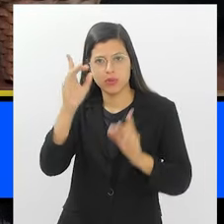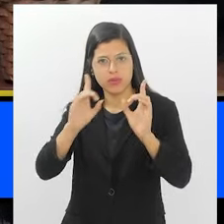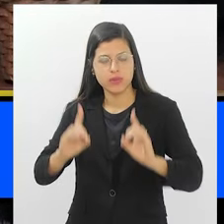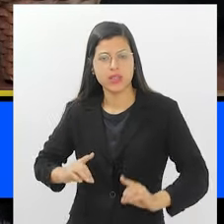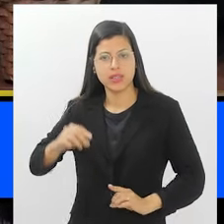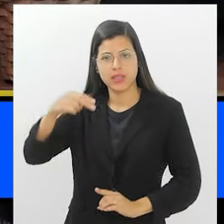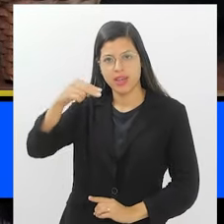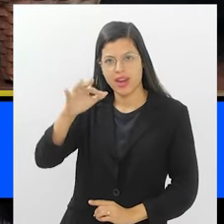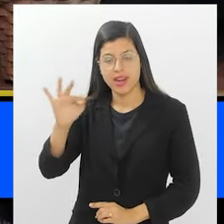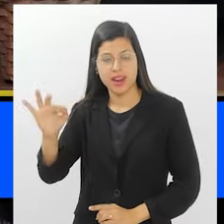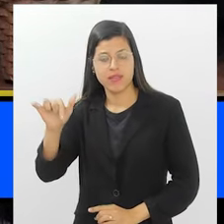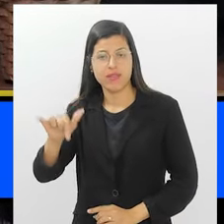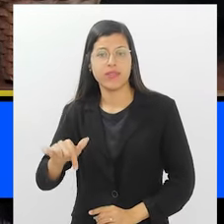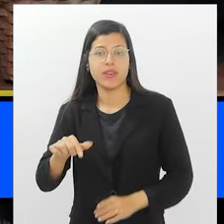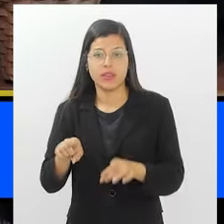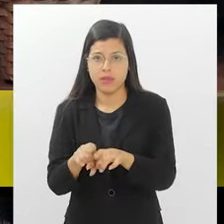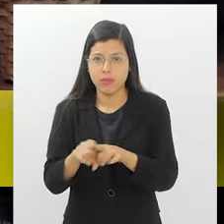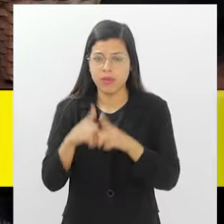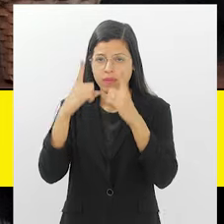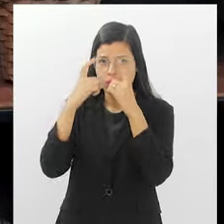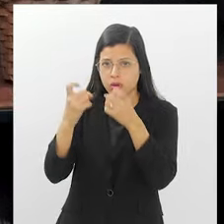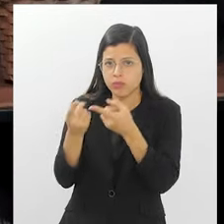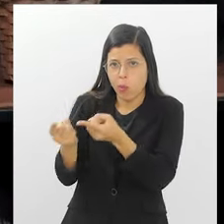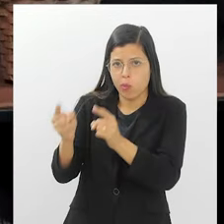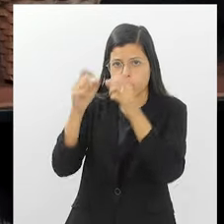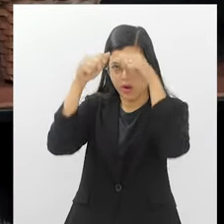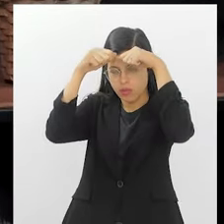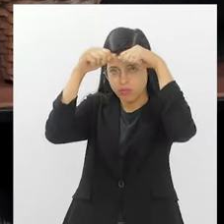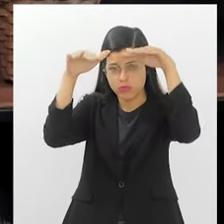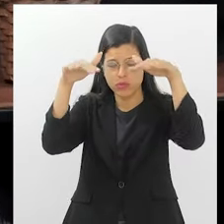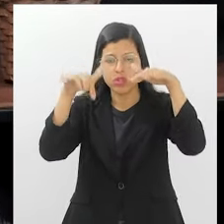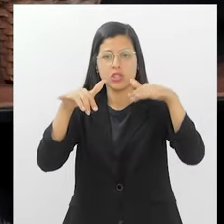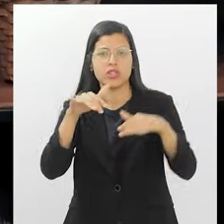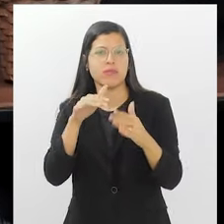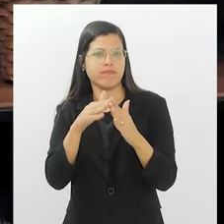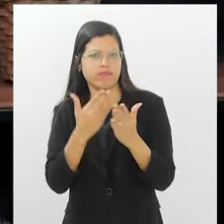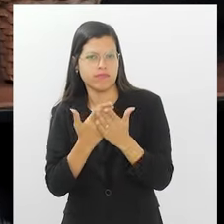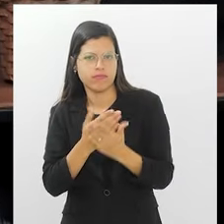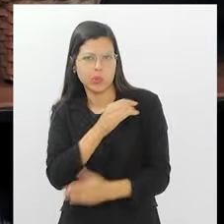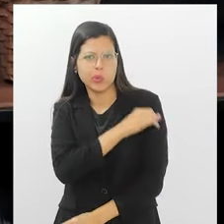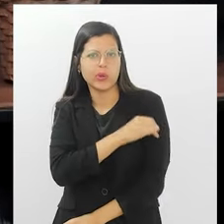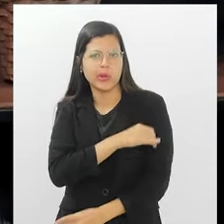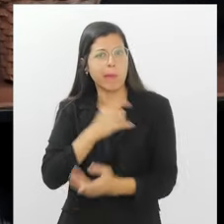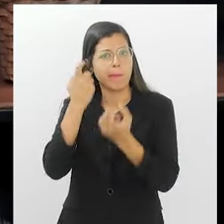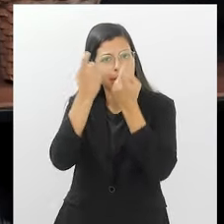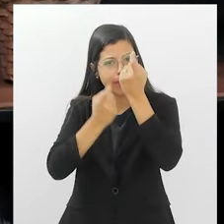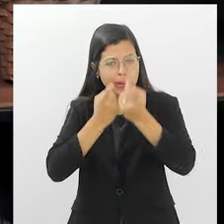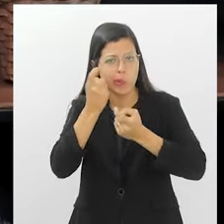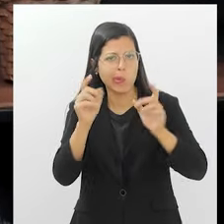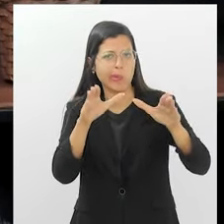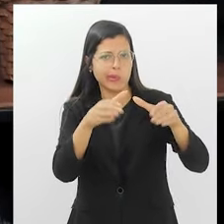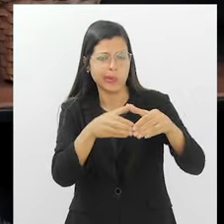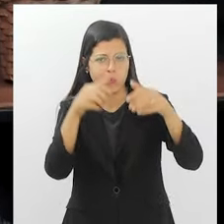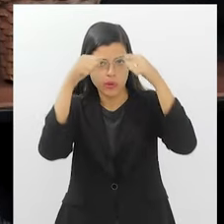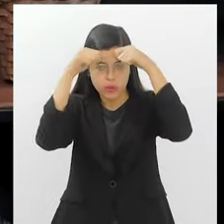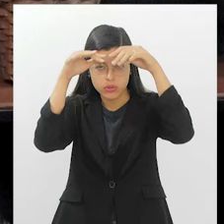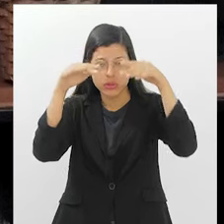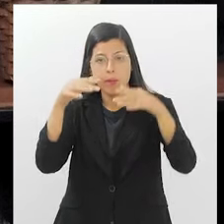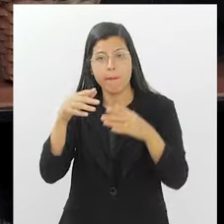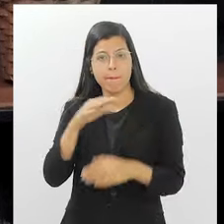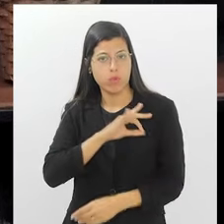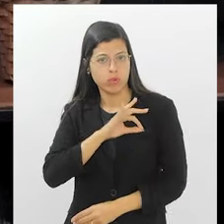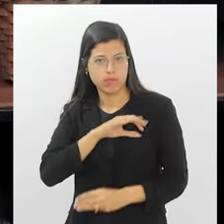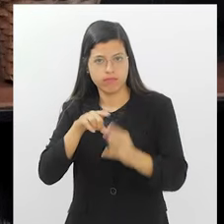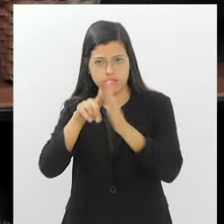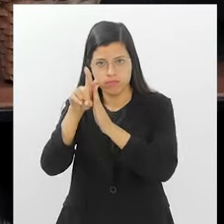Friburgo. Violência contra autistas em escola do Rio de Janeiro preocupa a comunidade do autismo. Polícia